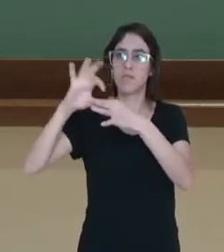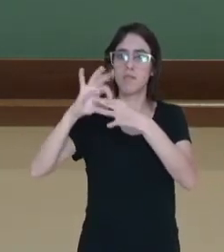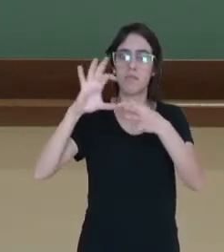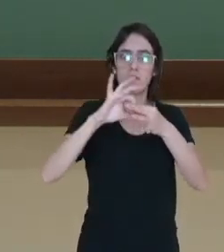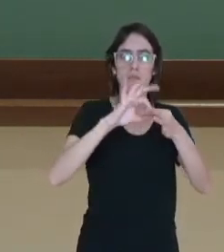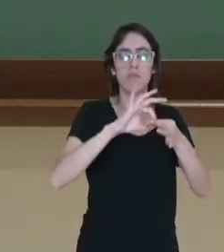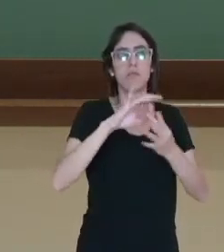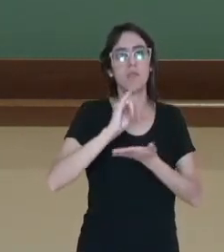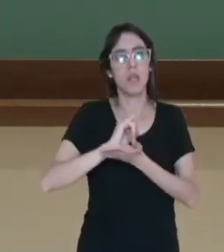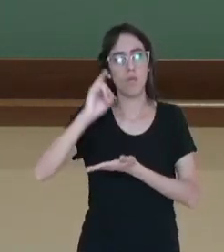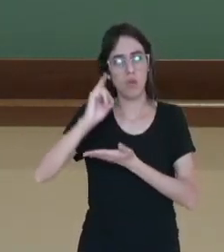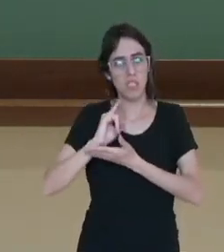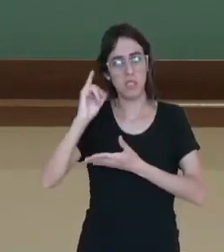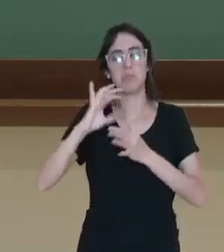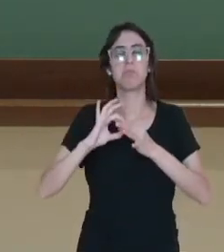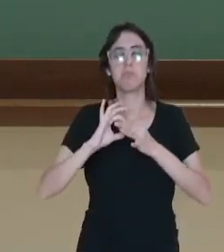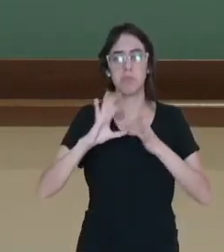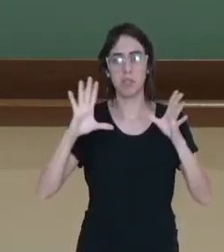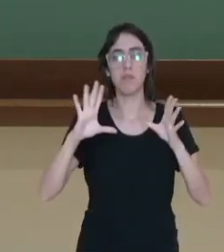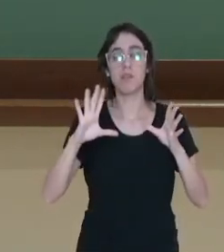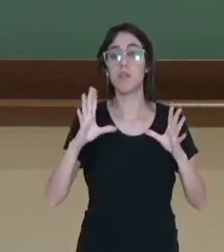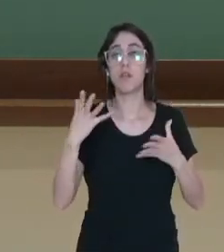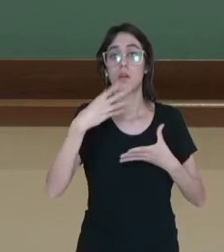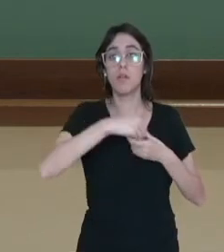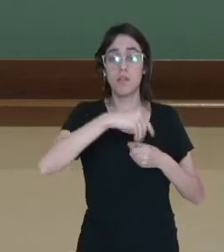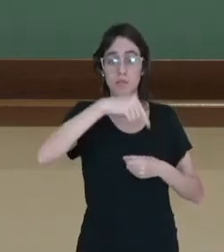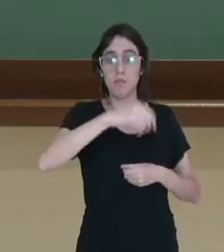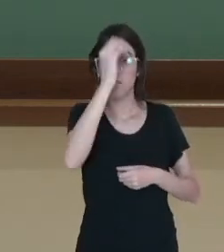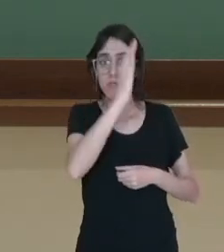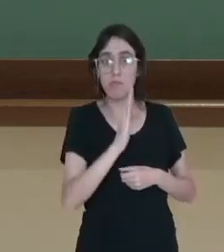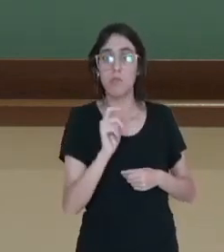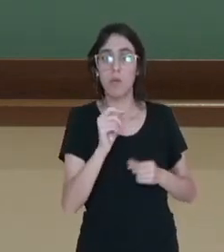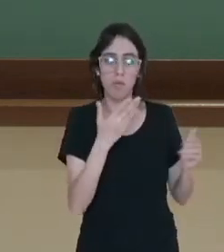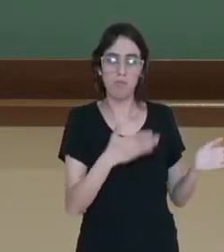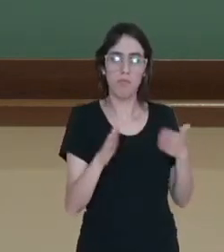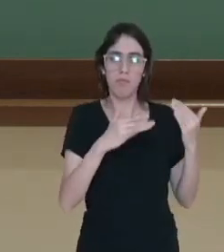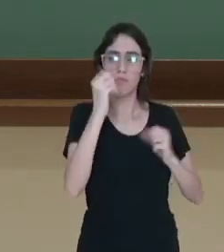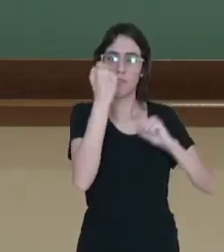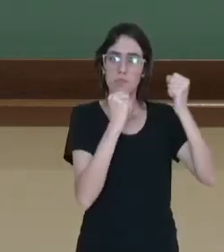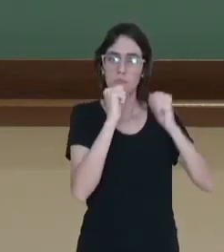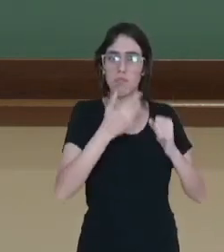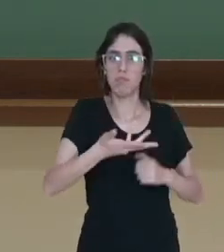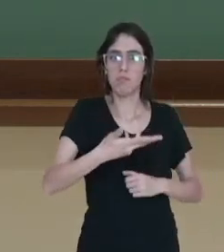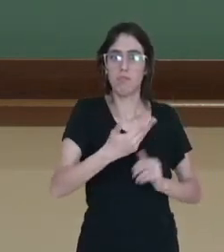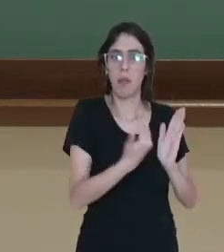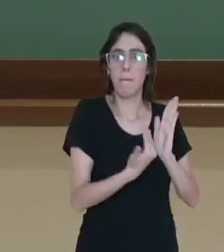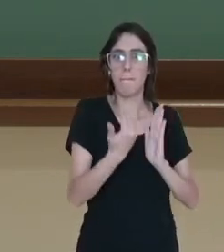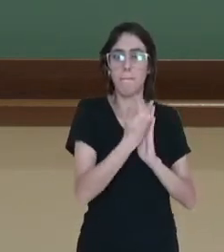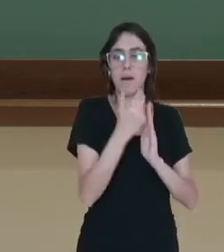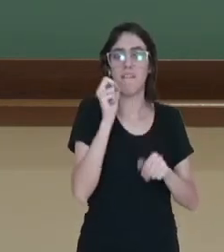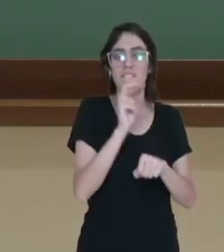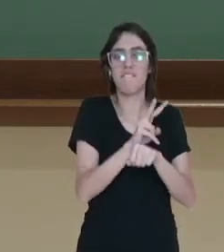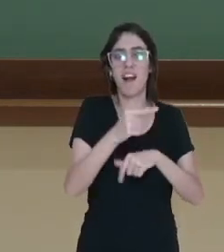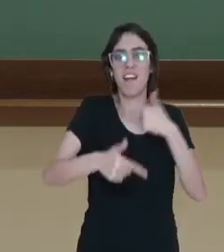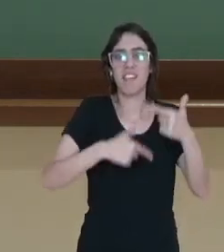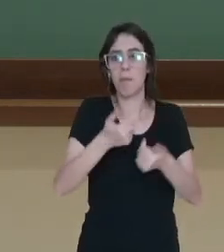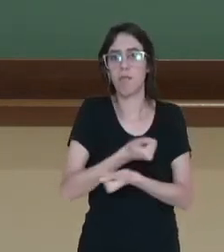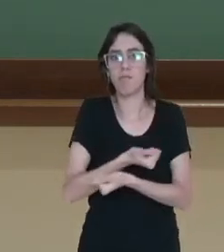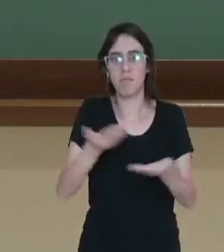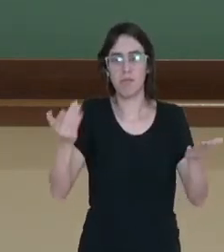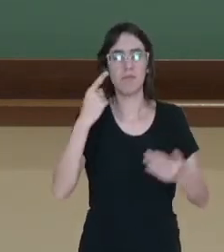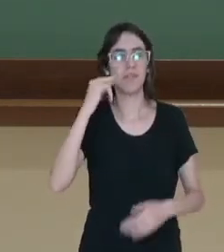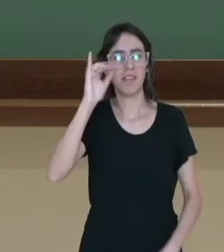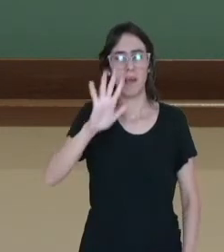exportações, o que internamente gerou um aumento da produção industrial e um aumento do número de empregos. Aliás, a imagem que está na